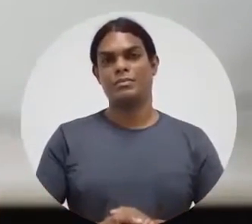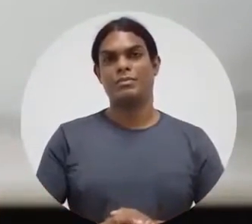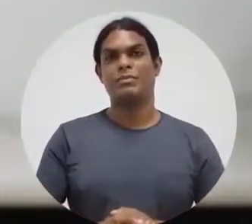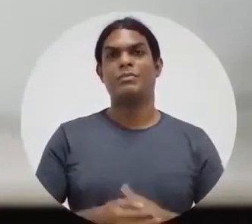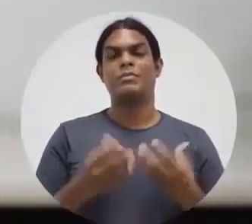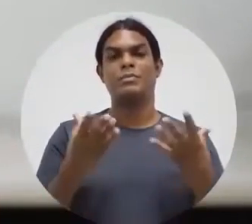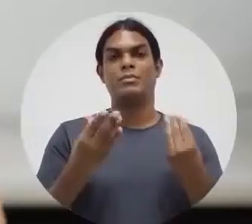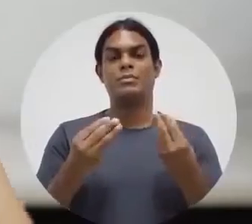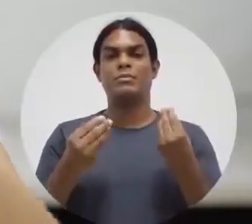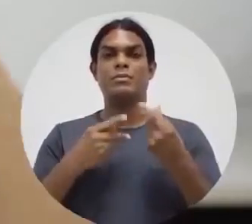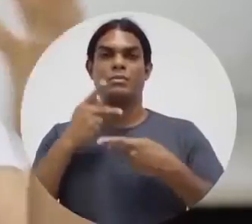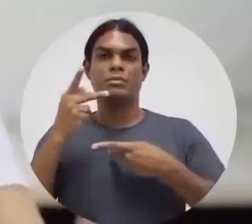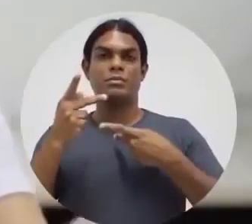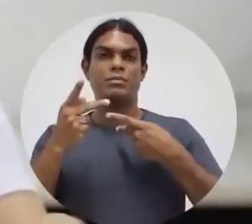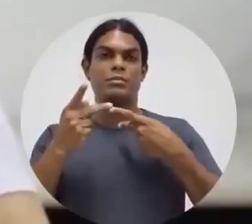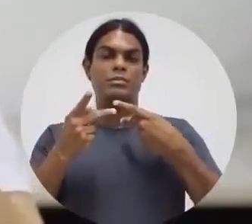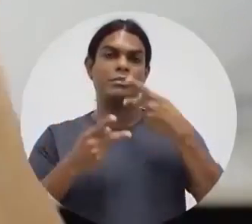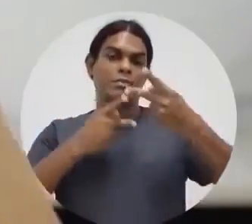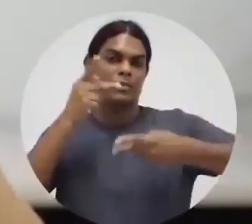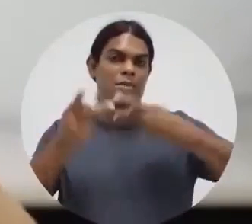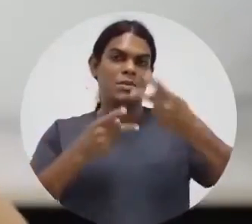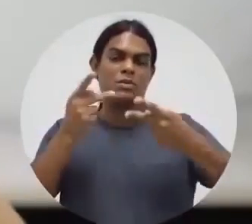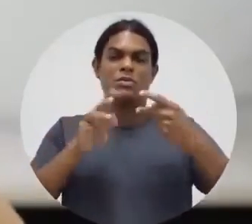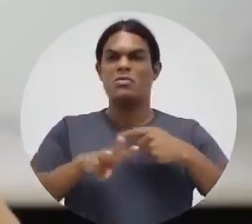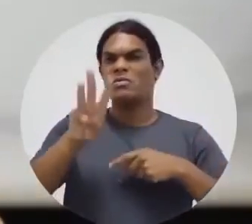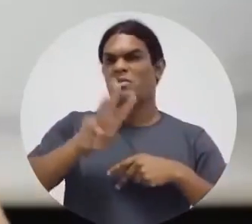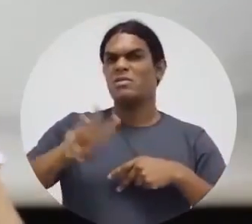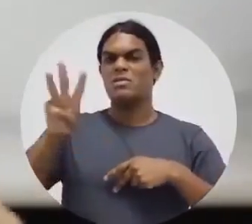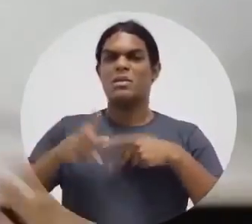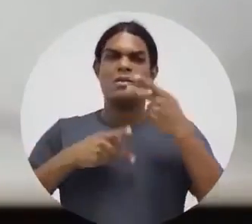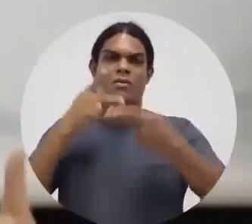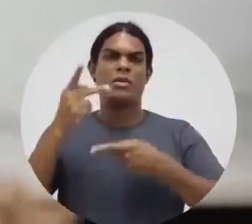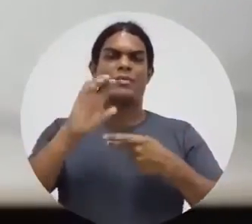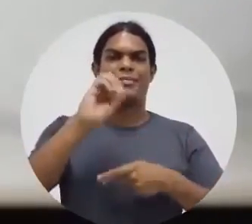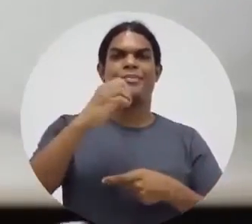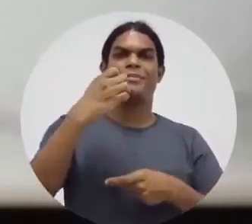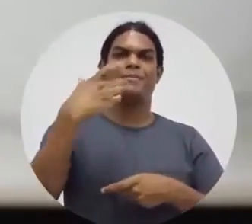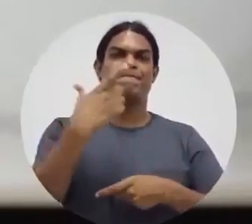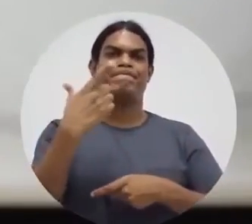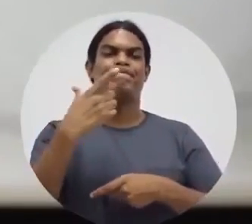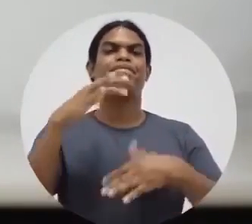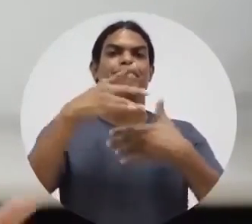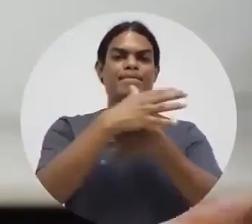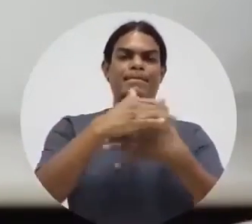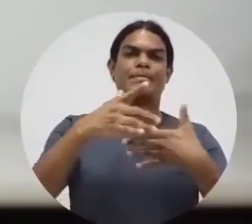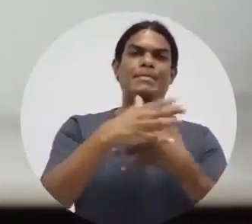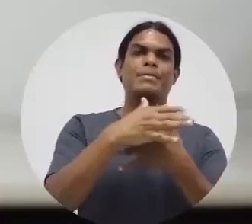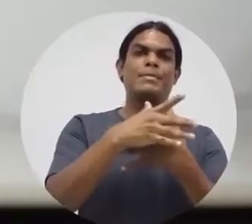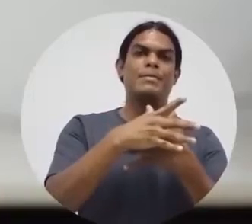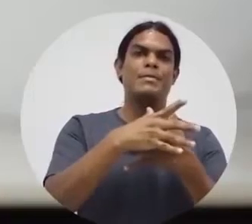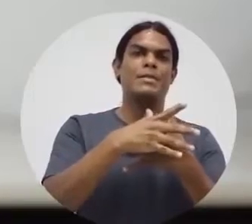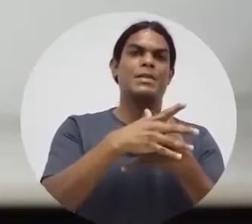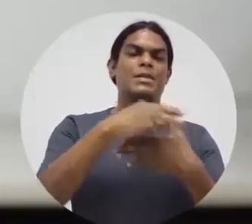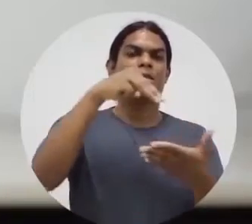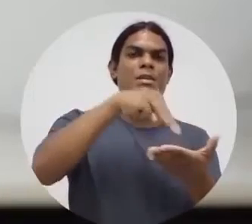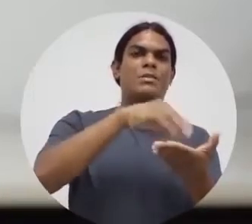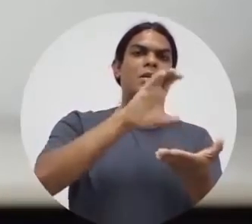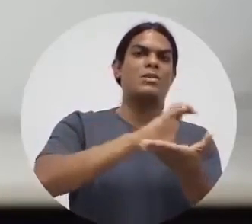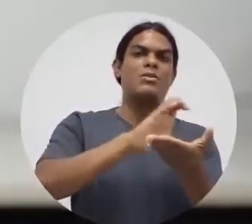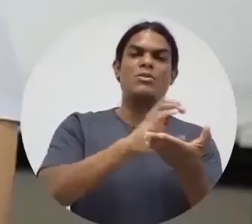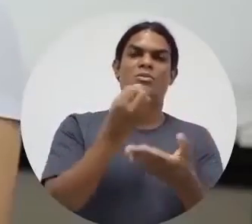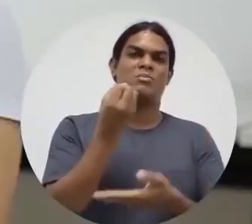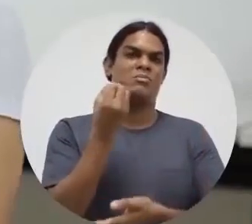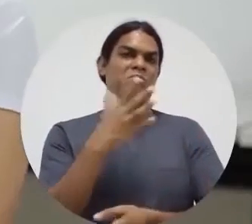virou caos em muitos sites, em muitos blogs, de que Olinda era uma cidade que a McDonald's